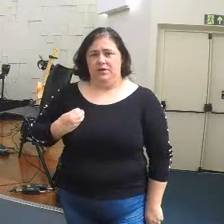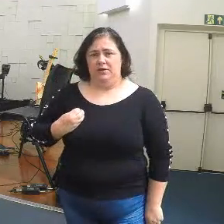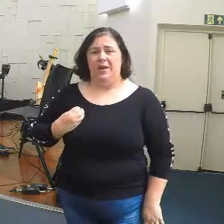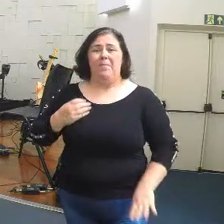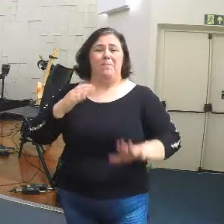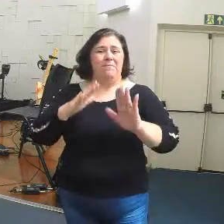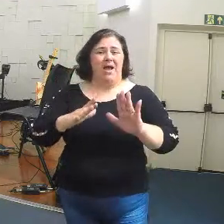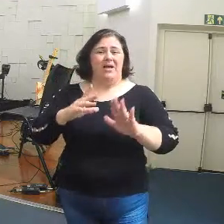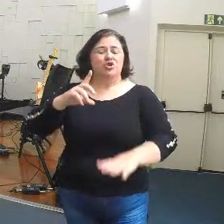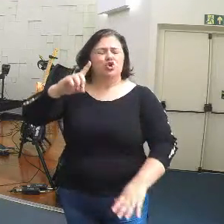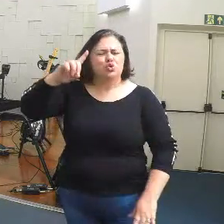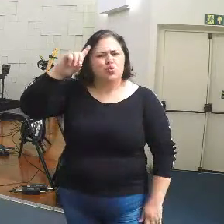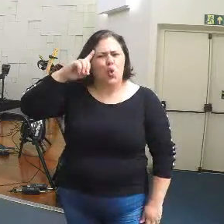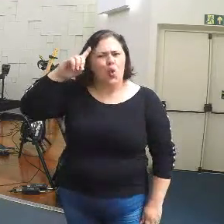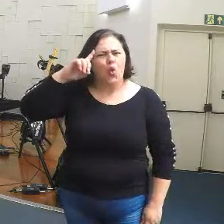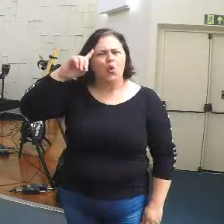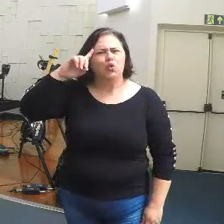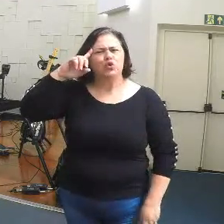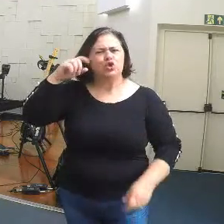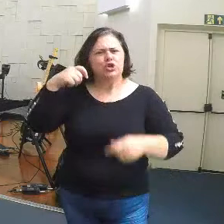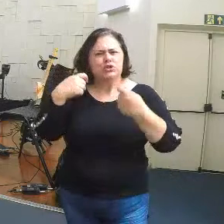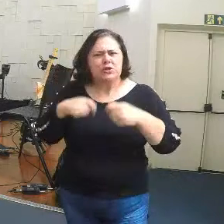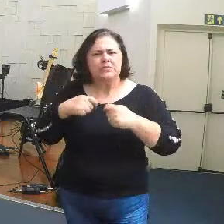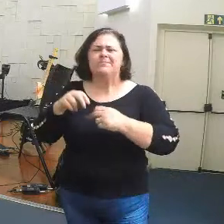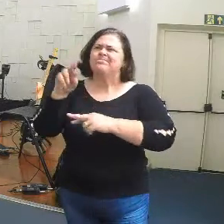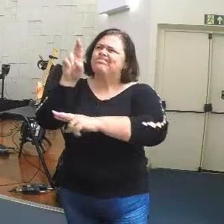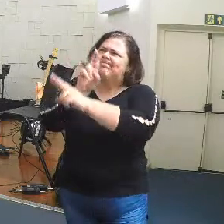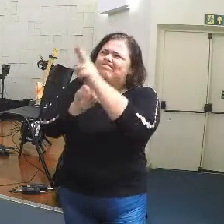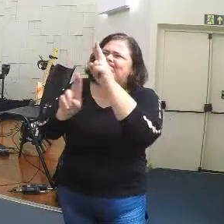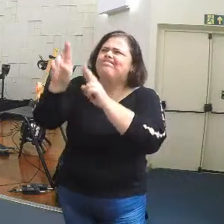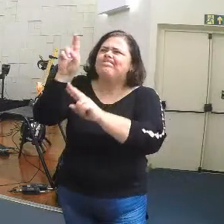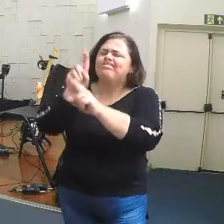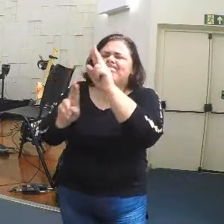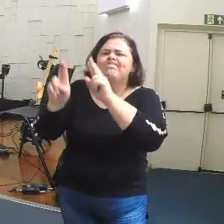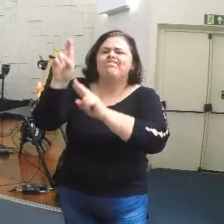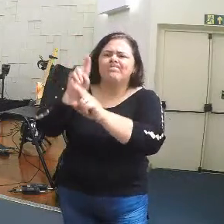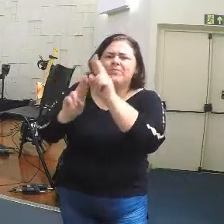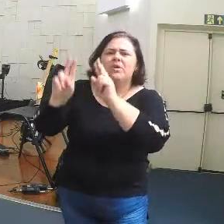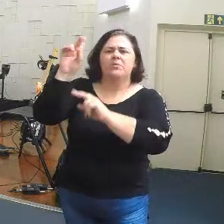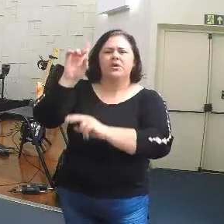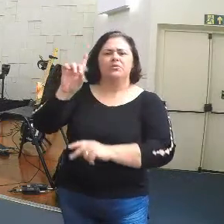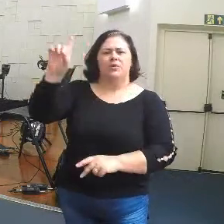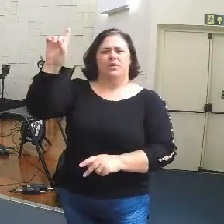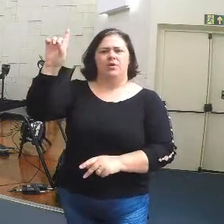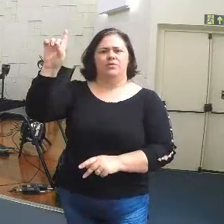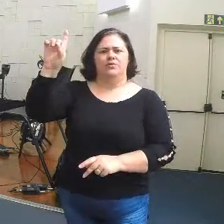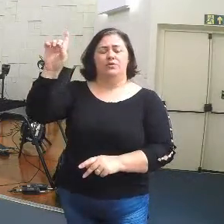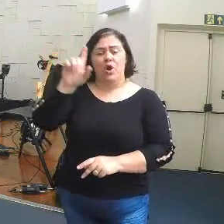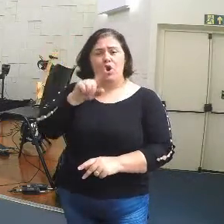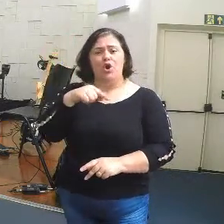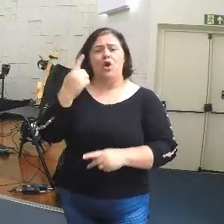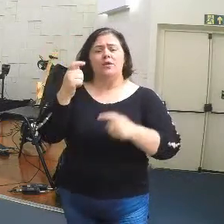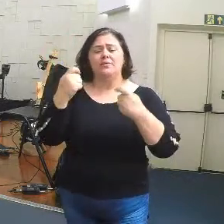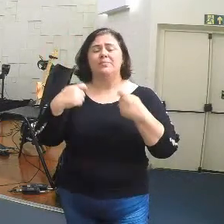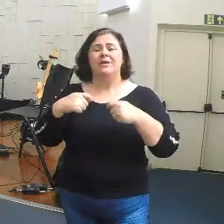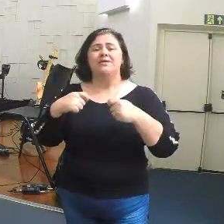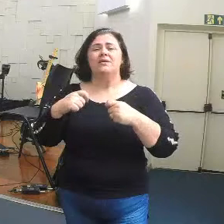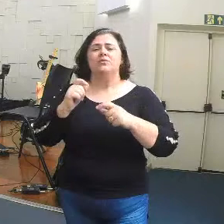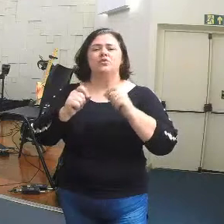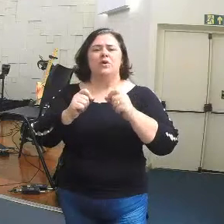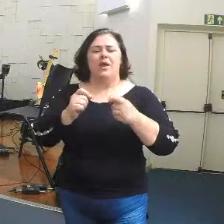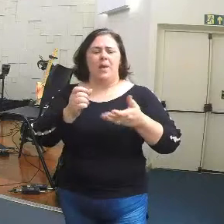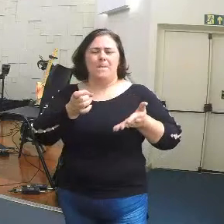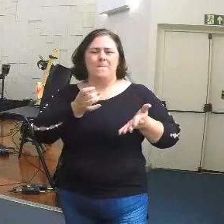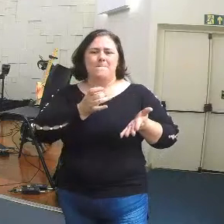os dias, o amor em nós também é aperfeiçoado todos os dias, porque nós precisamos vencer o medo a cada